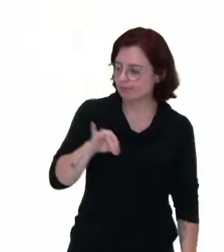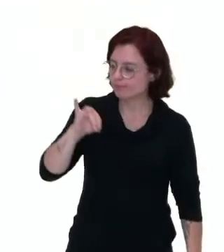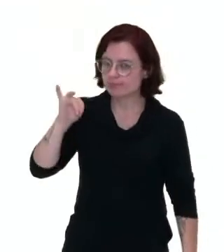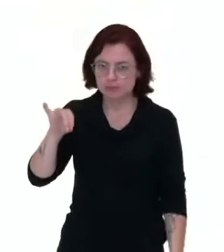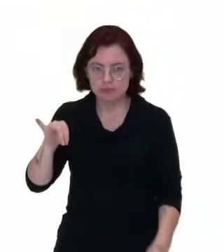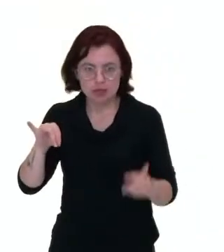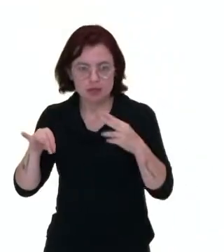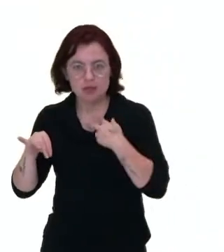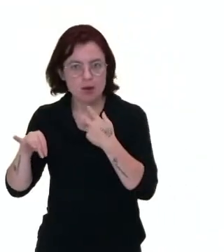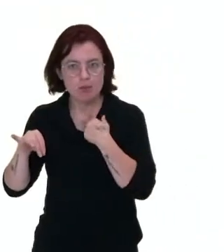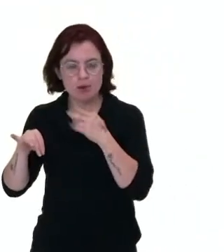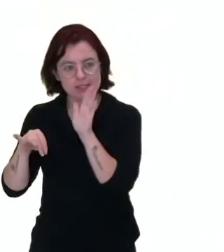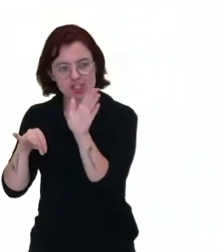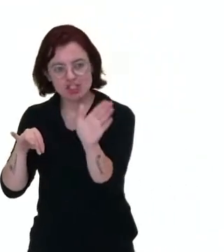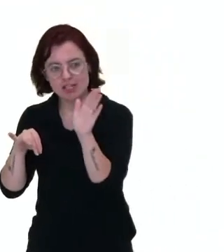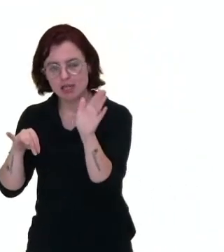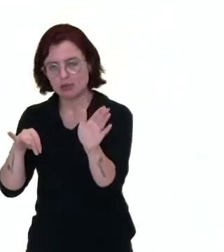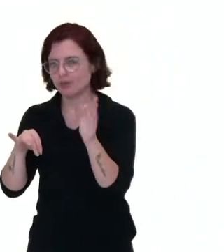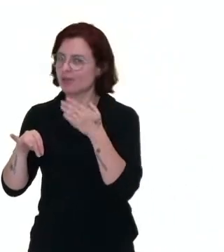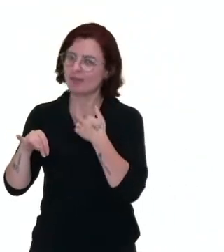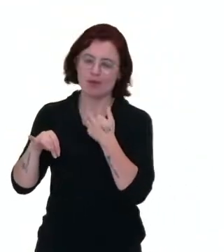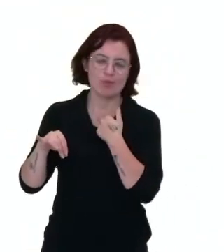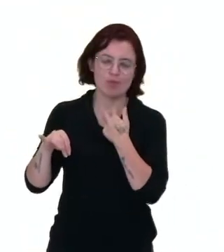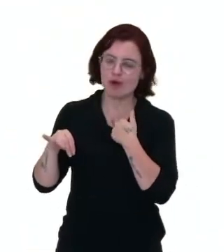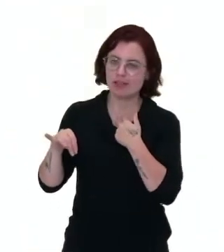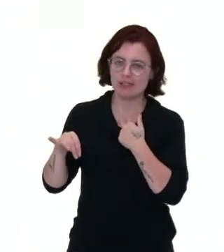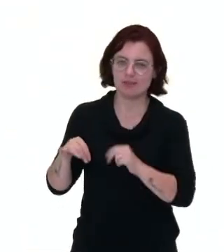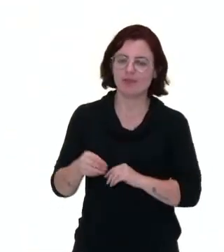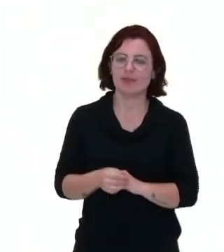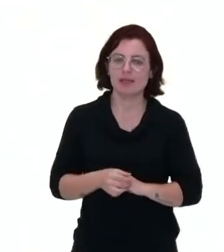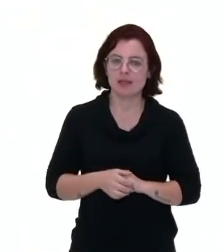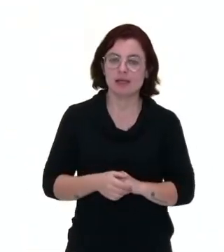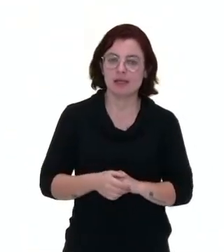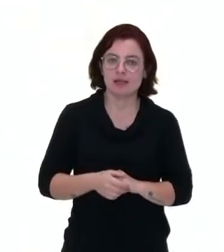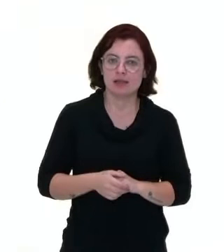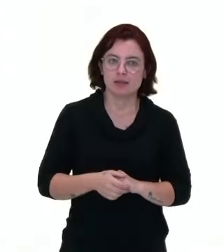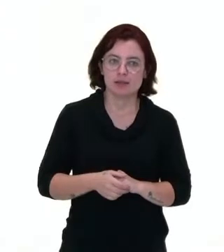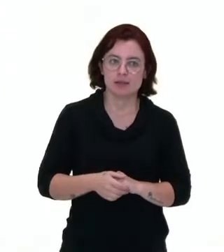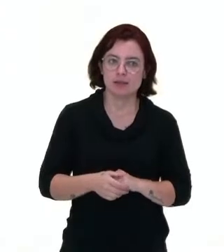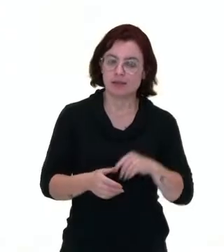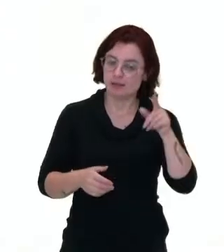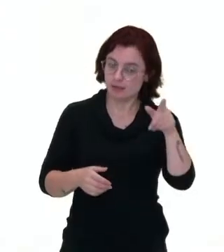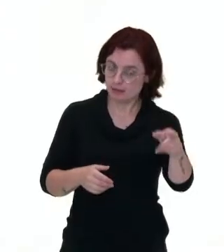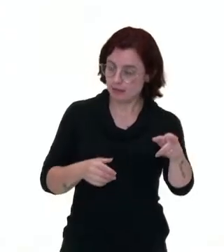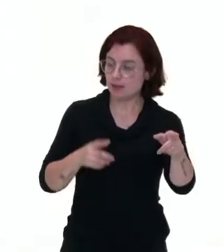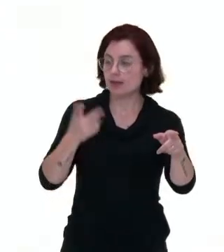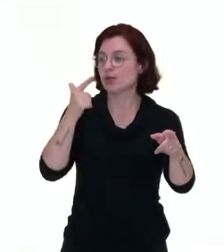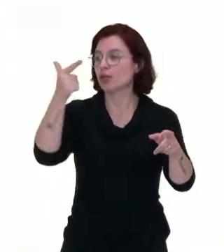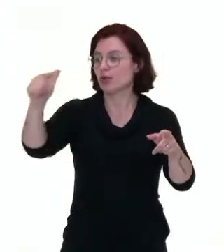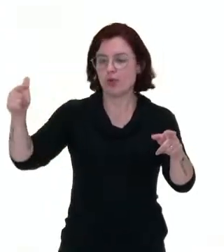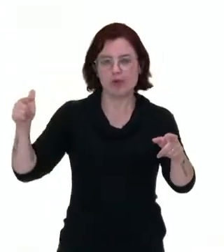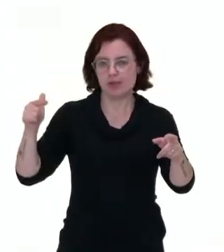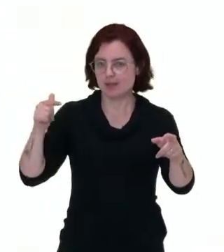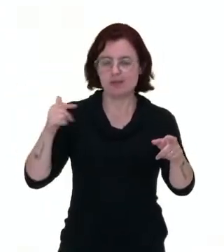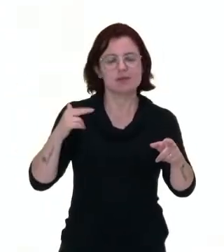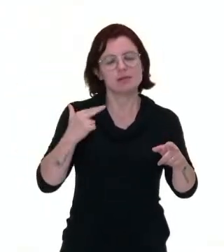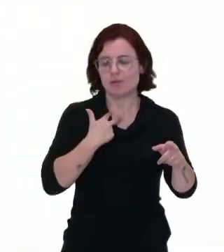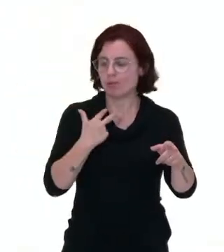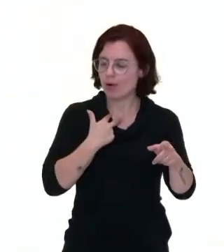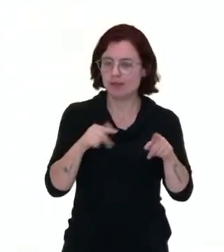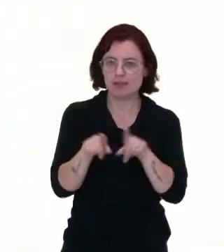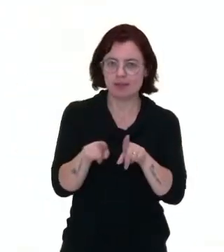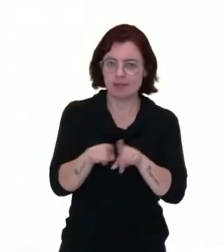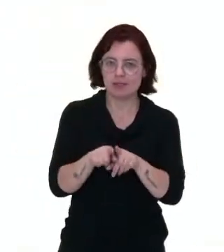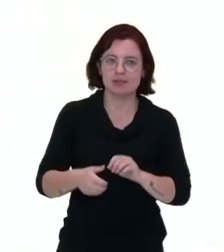rei, ela não pode estar sendo atacada, nem por aquela peça ou por qualquer